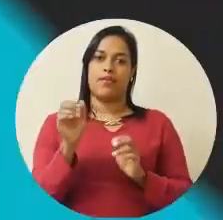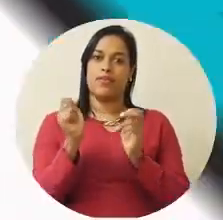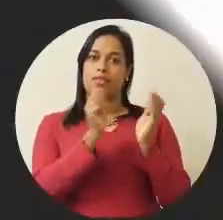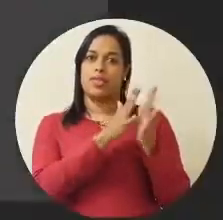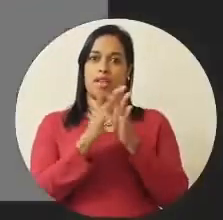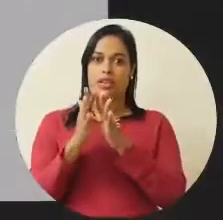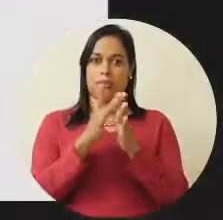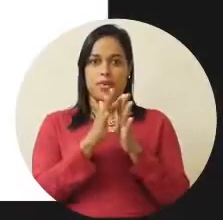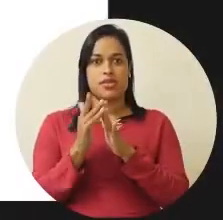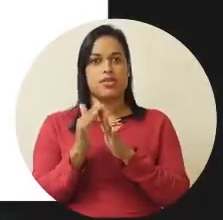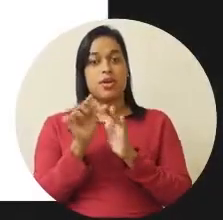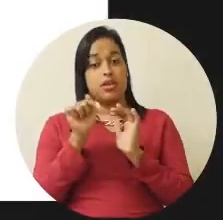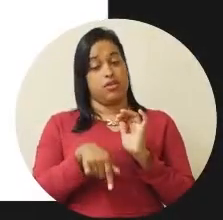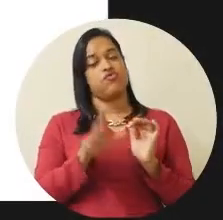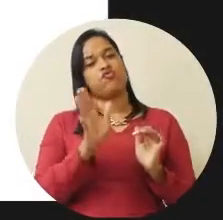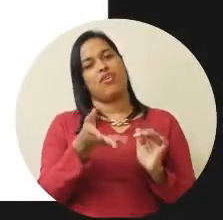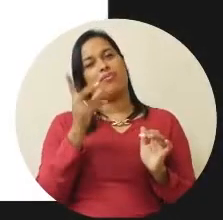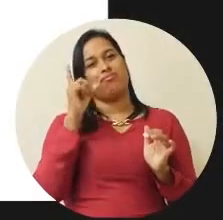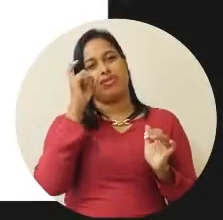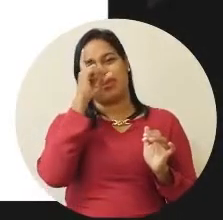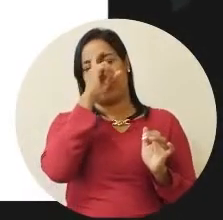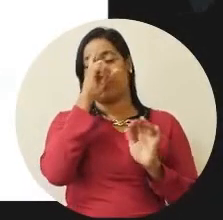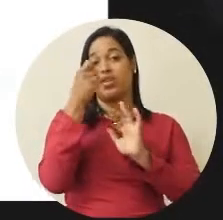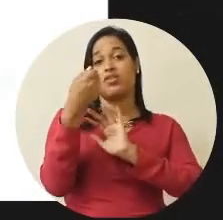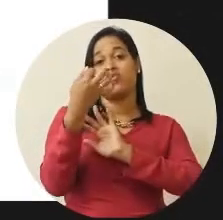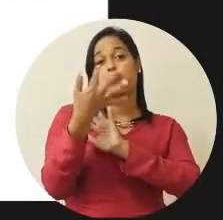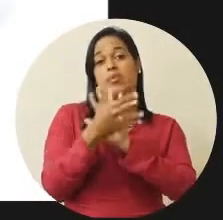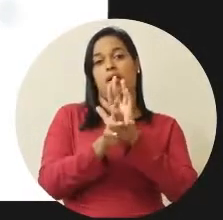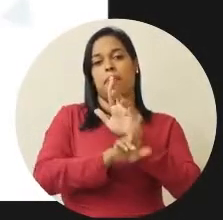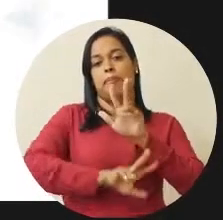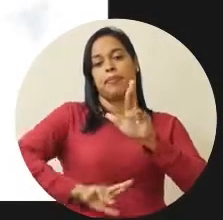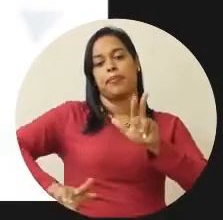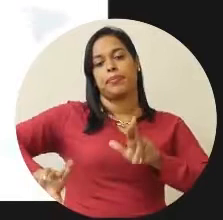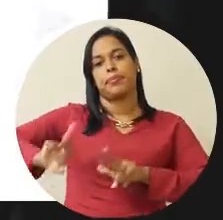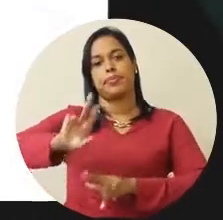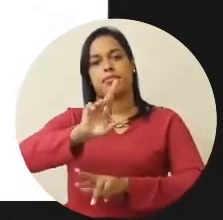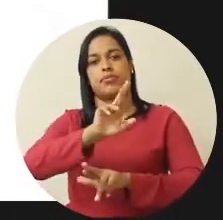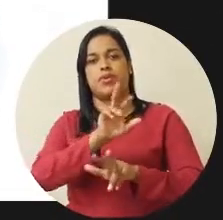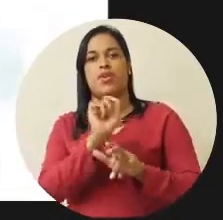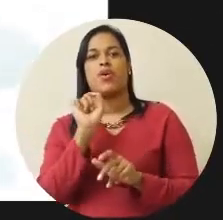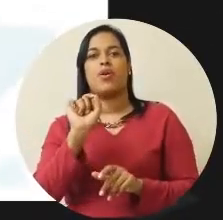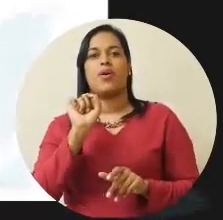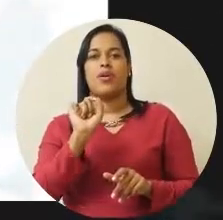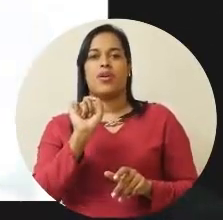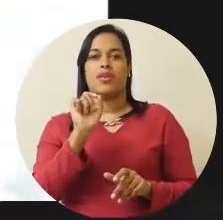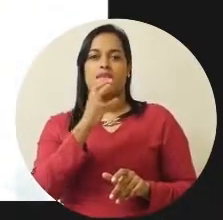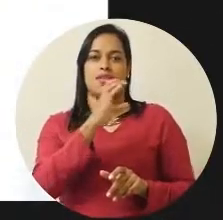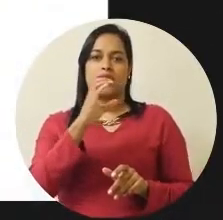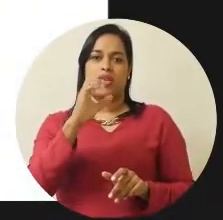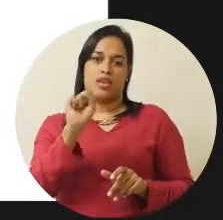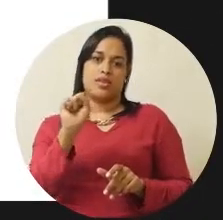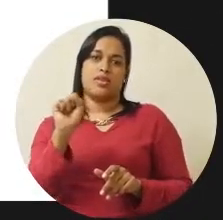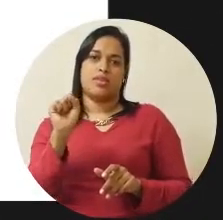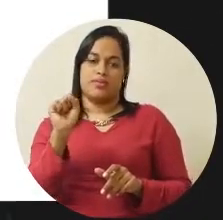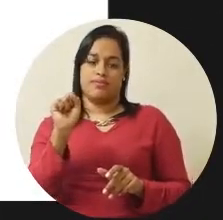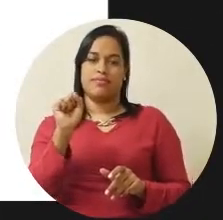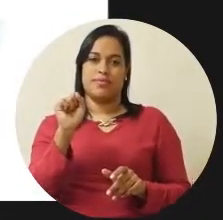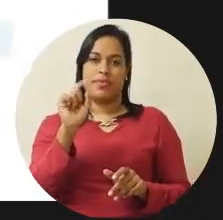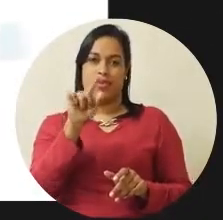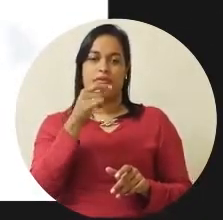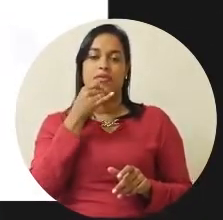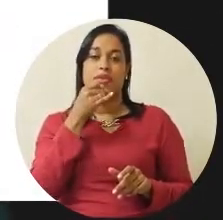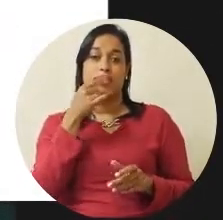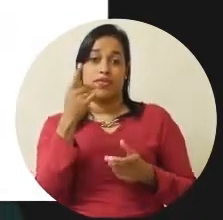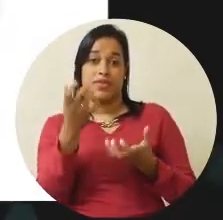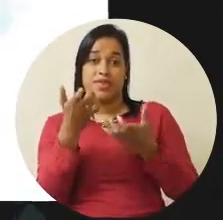Ela é já mais complexa. Ela define uma variação em propriedades do CSS. Então você quer que